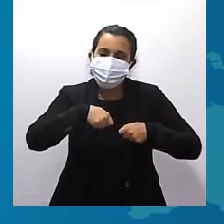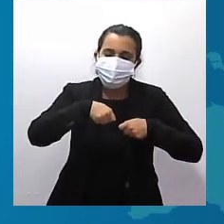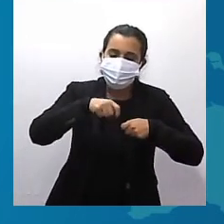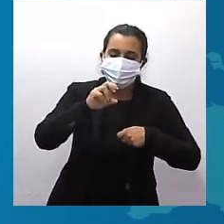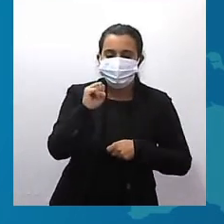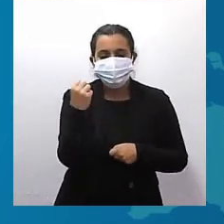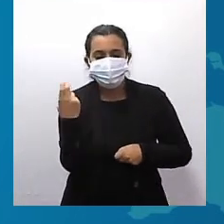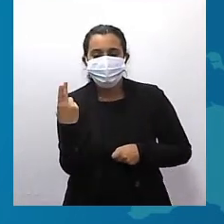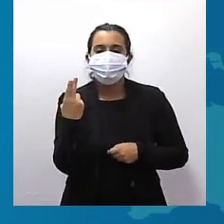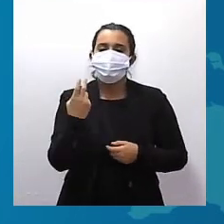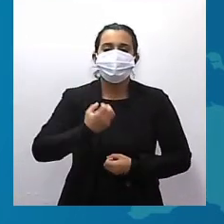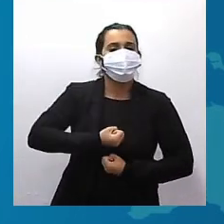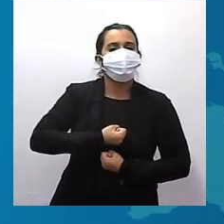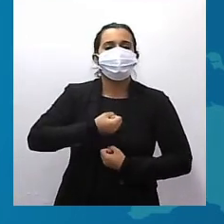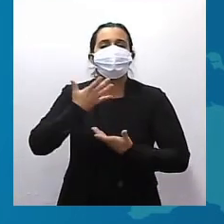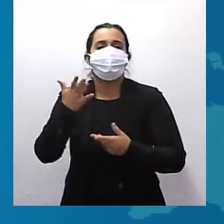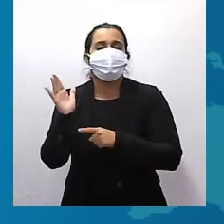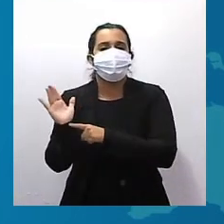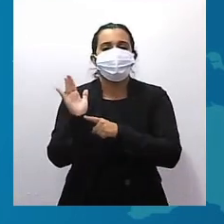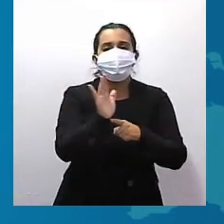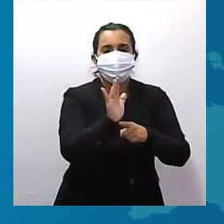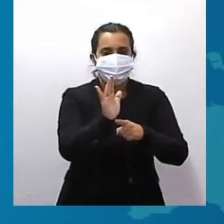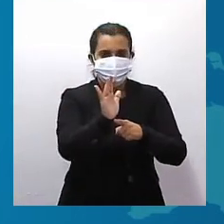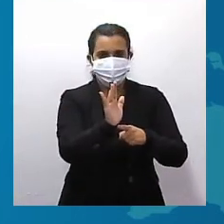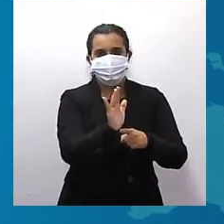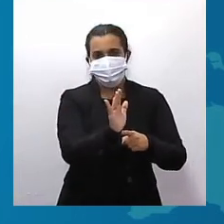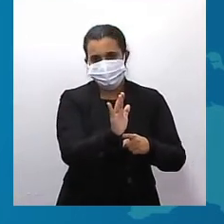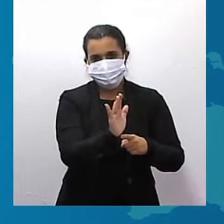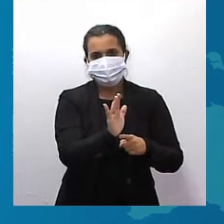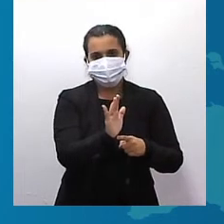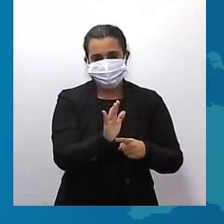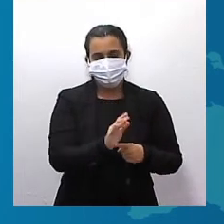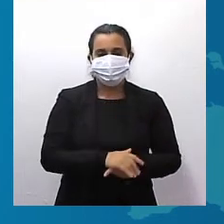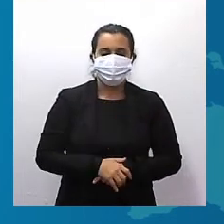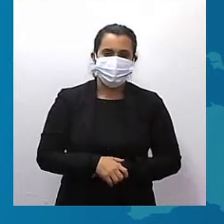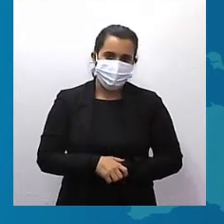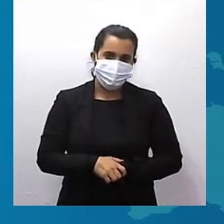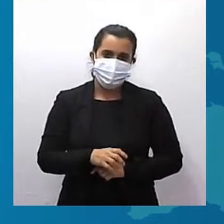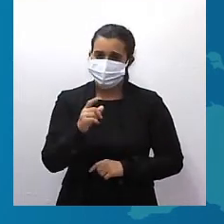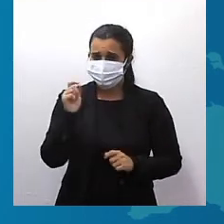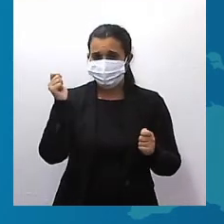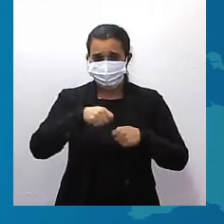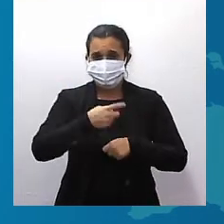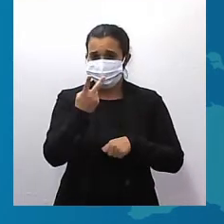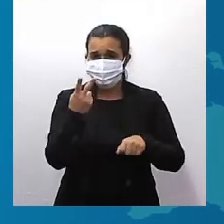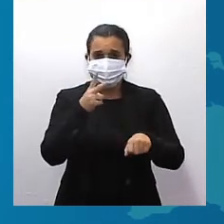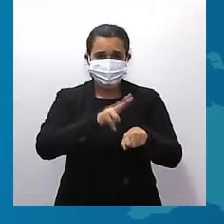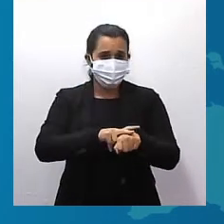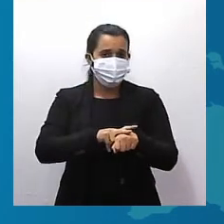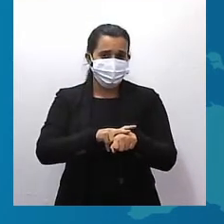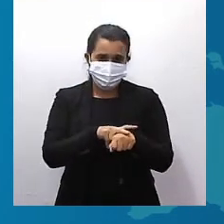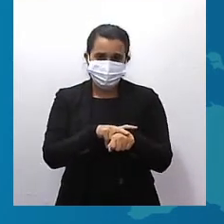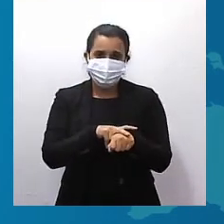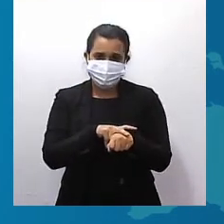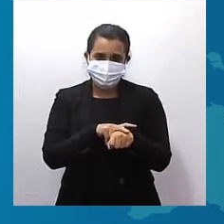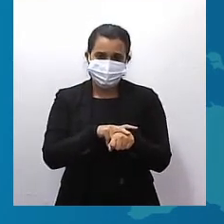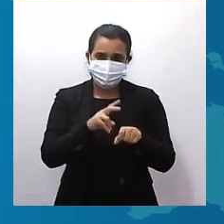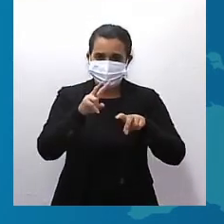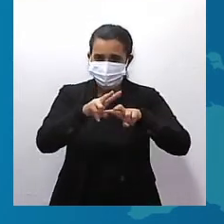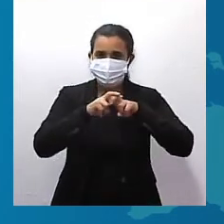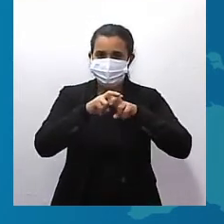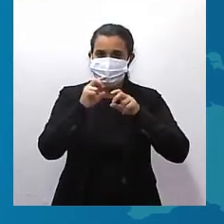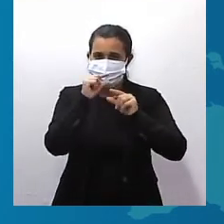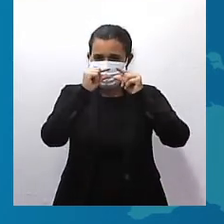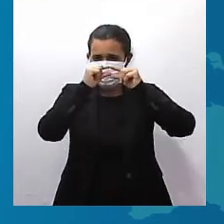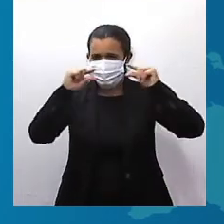de USA, né, dos Estados Unidos da América melhor, ou outros aspectos no sentido que todos juntos podem fazer algo